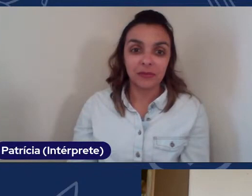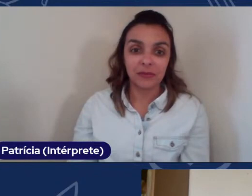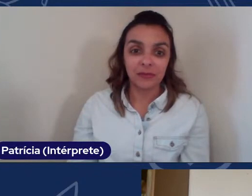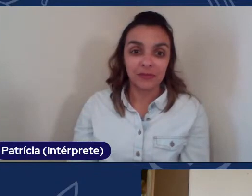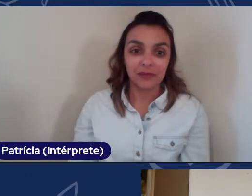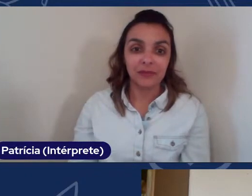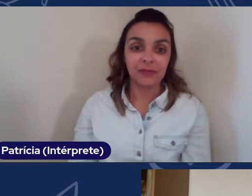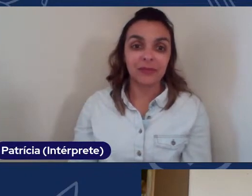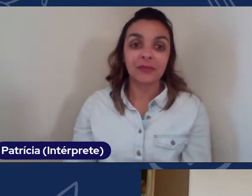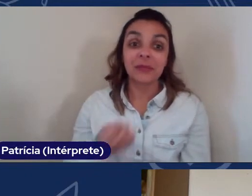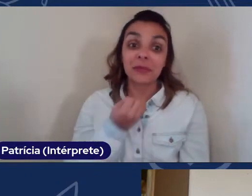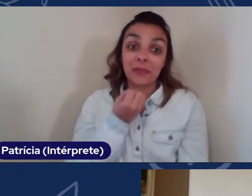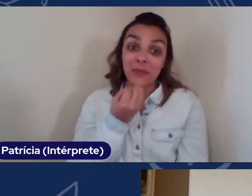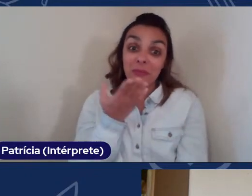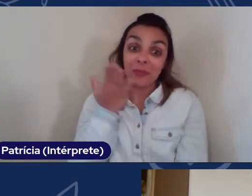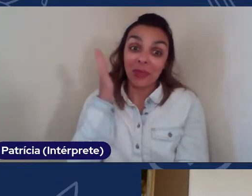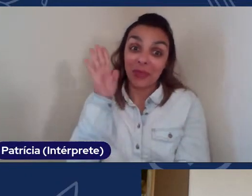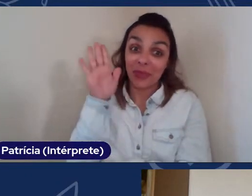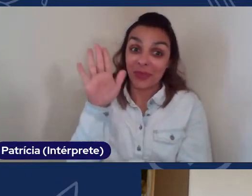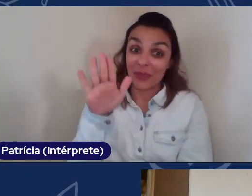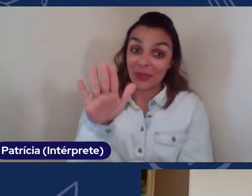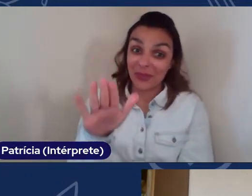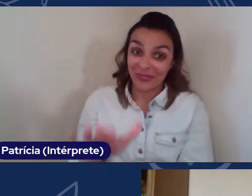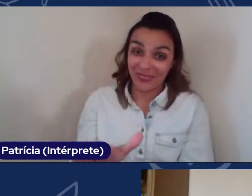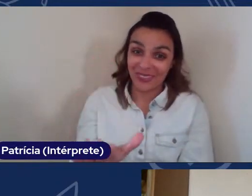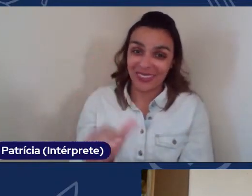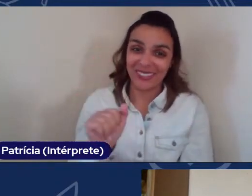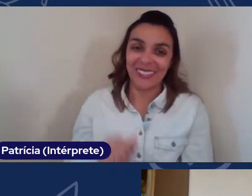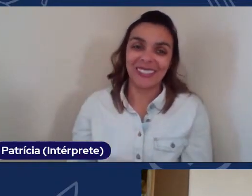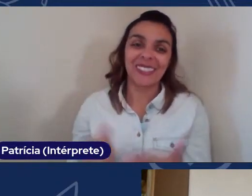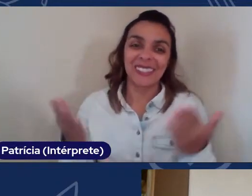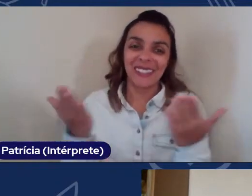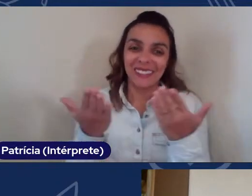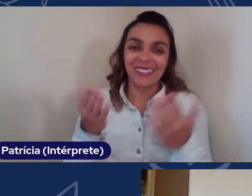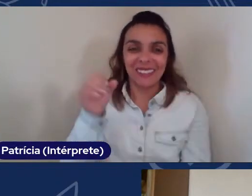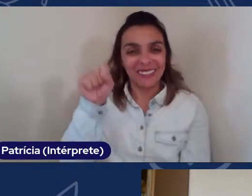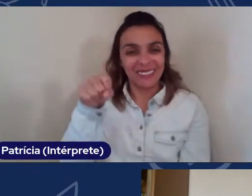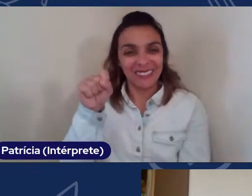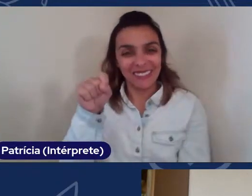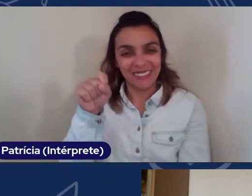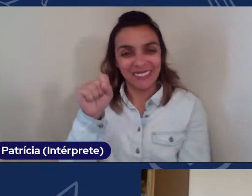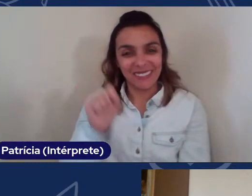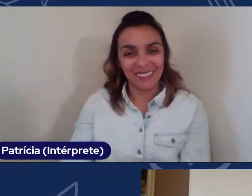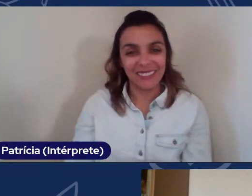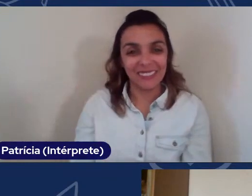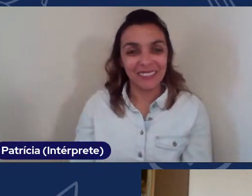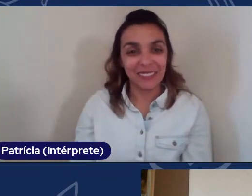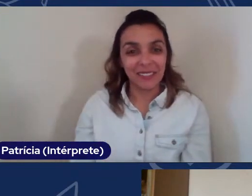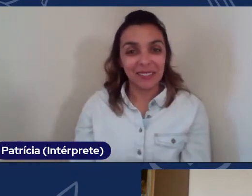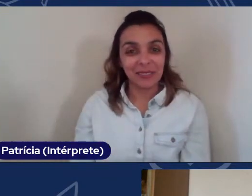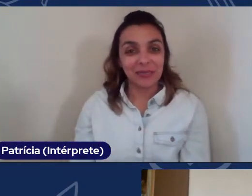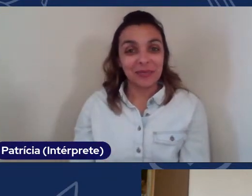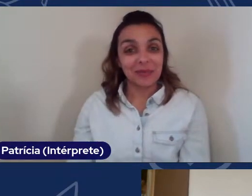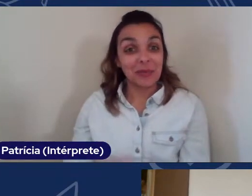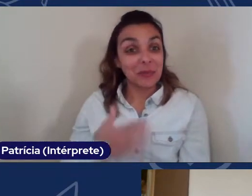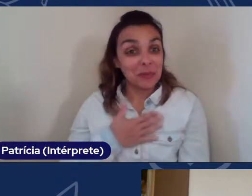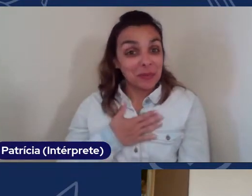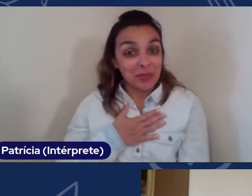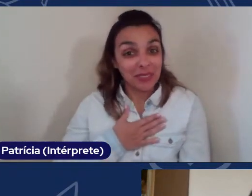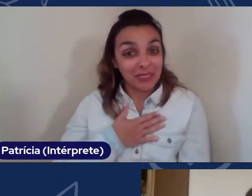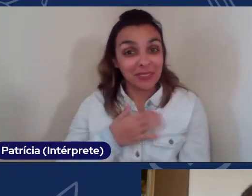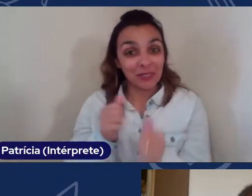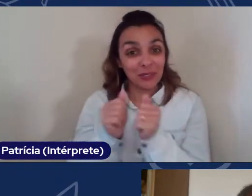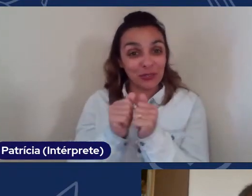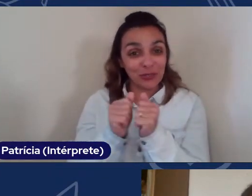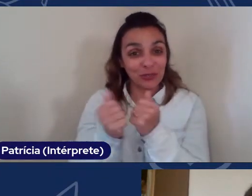Boa tarde, buenas tardes. Agora Mucho sim. gusto de estar aqui com vocês.